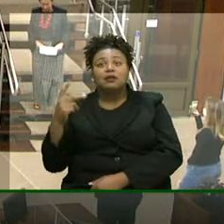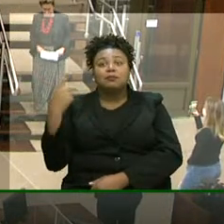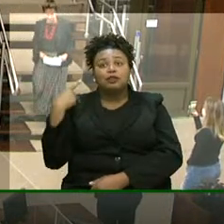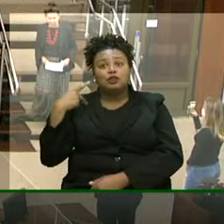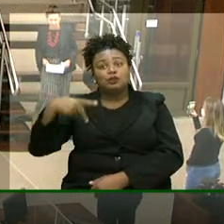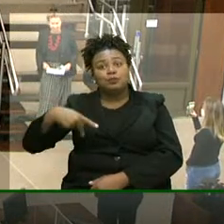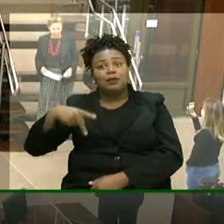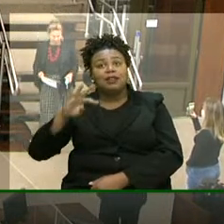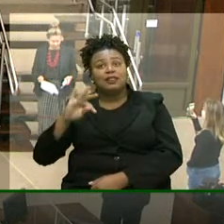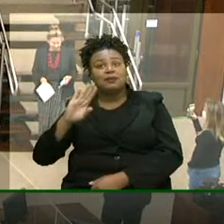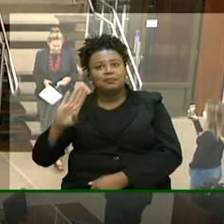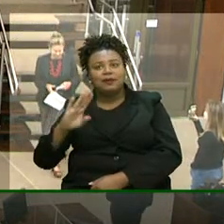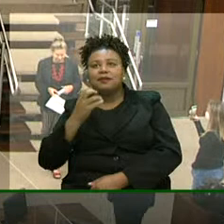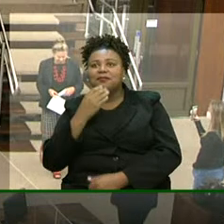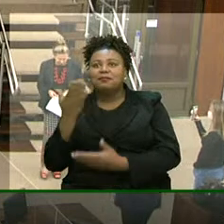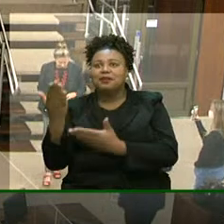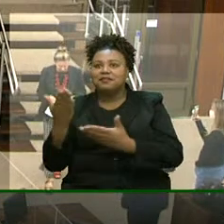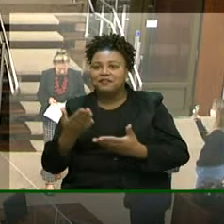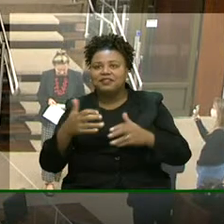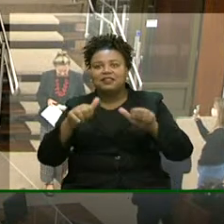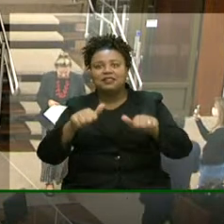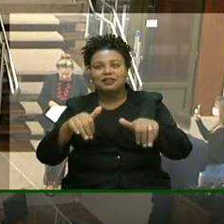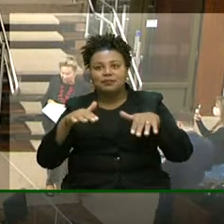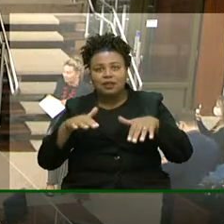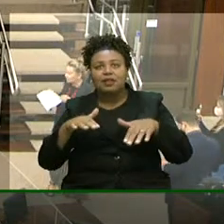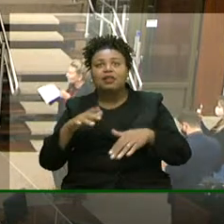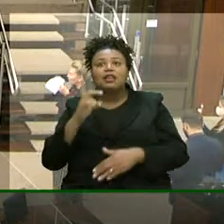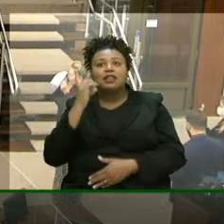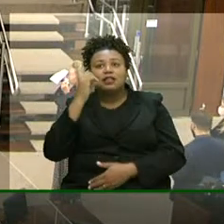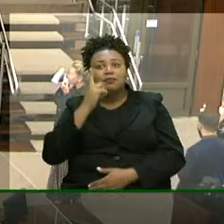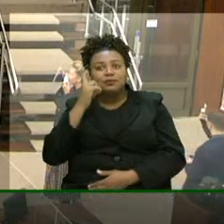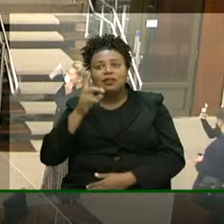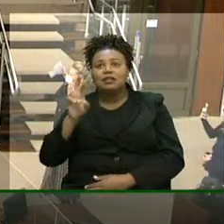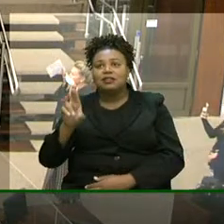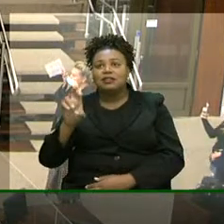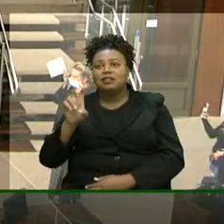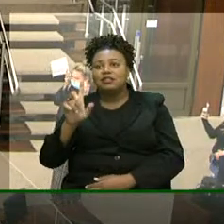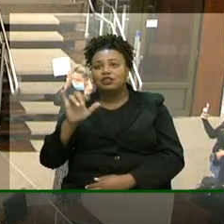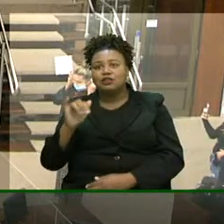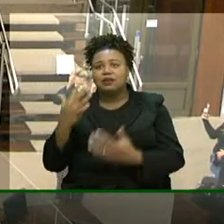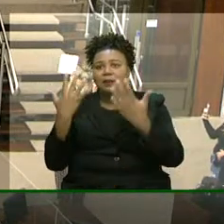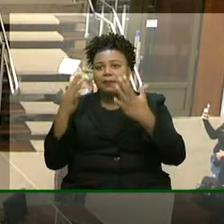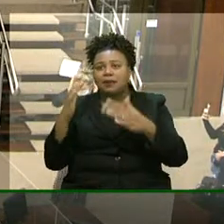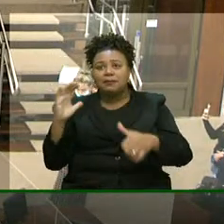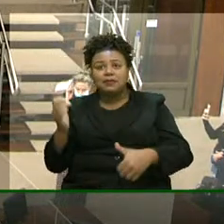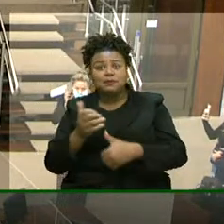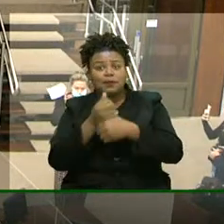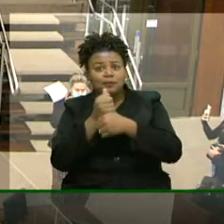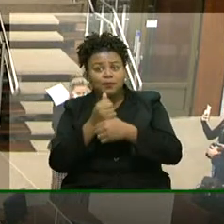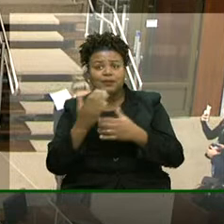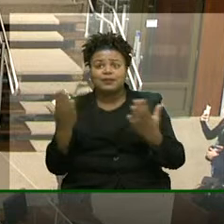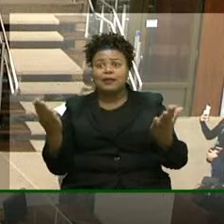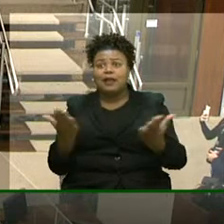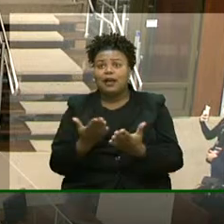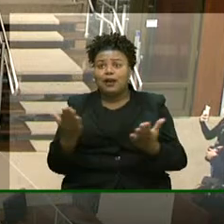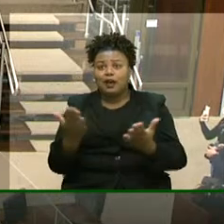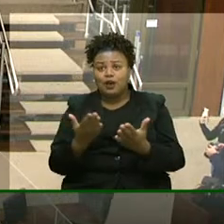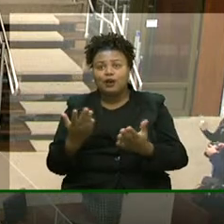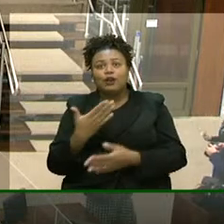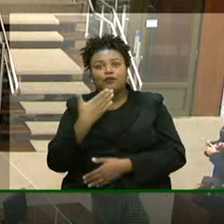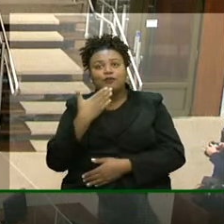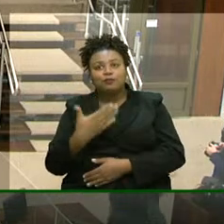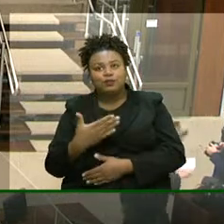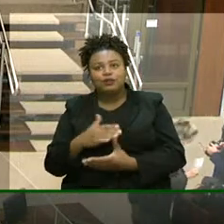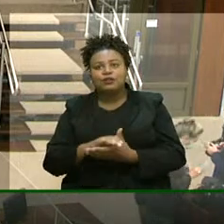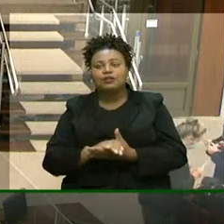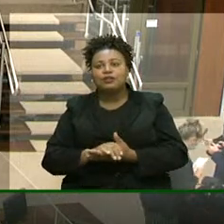Brasileiro. Bem-vinda novamente à Assembleia Legislativa, deputada Regina. Parabéns pela sua posse. Agora, vou pedir que